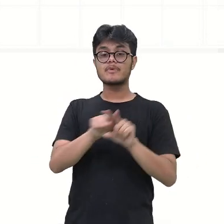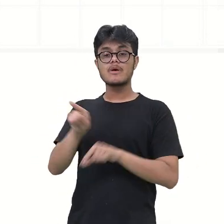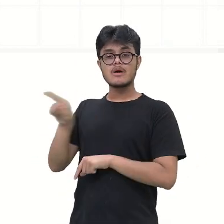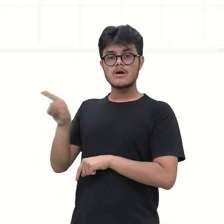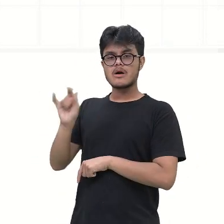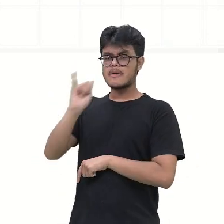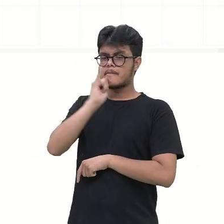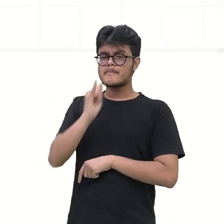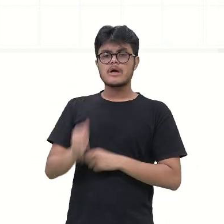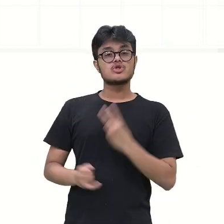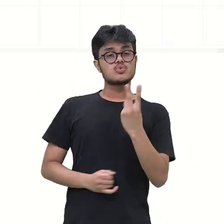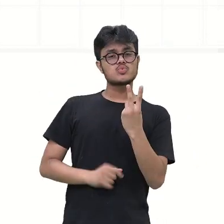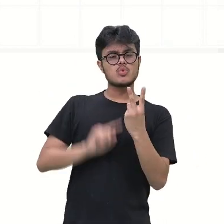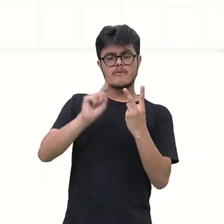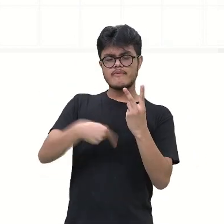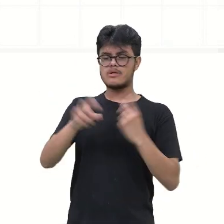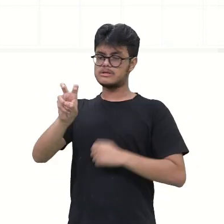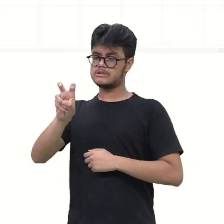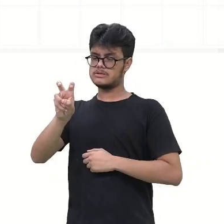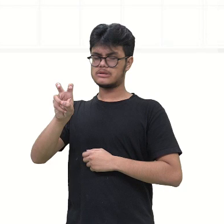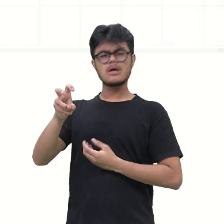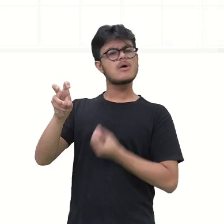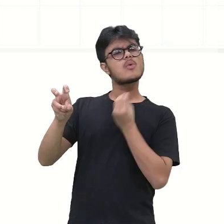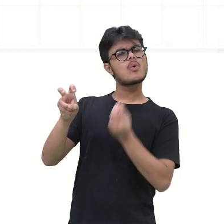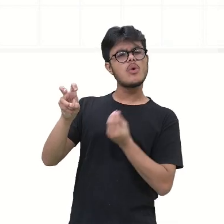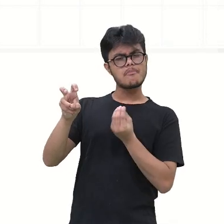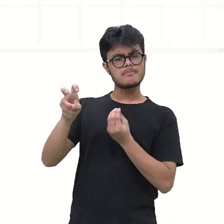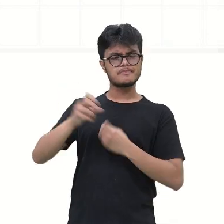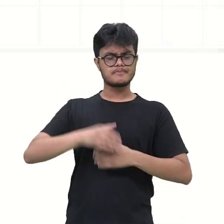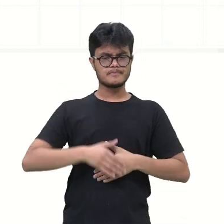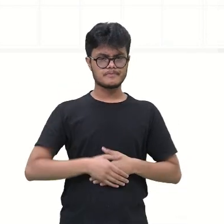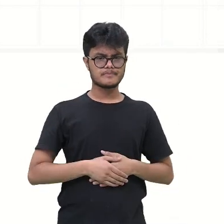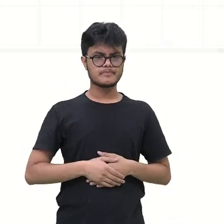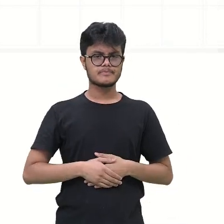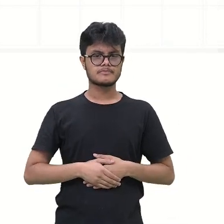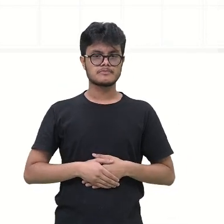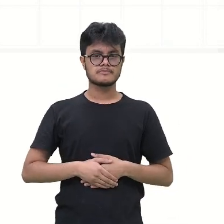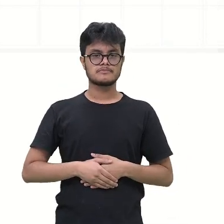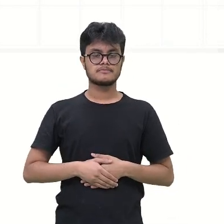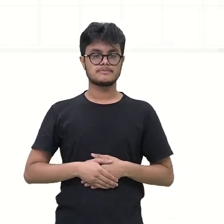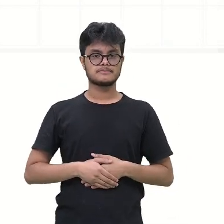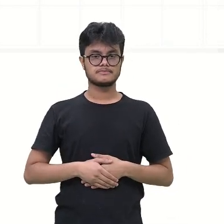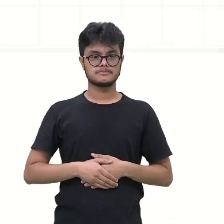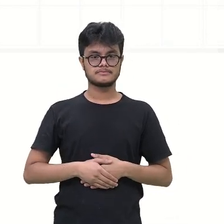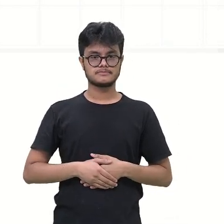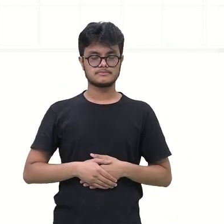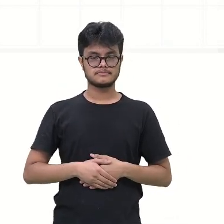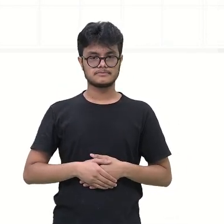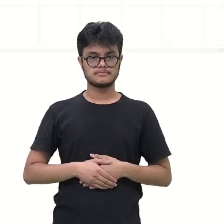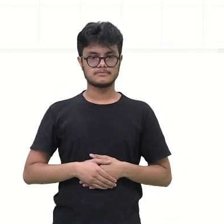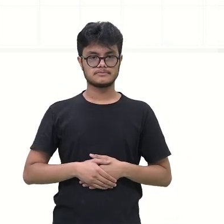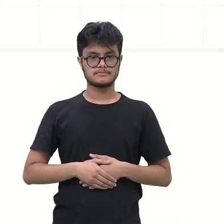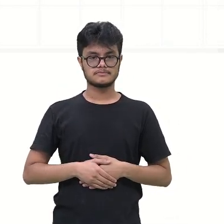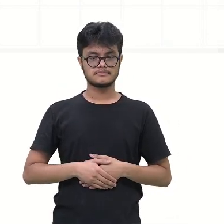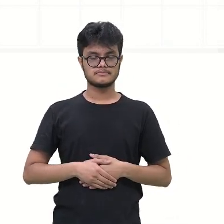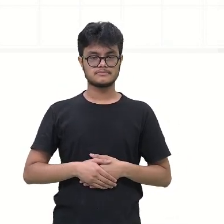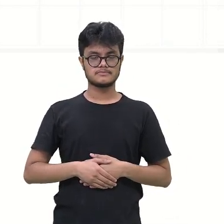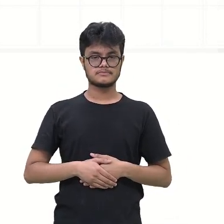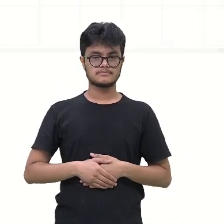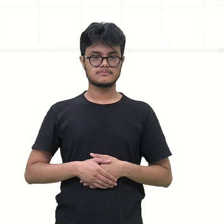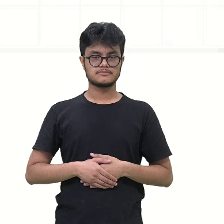número 2,5, né? 2,5. Eu posso escrever esse número